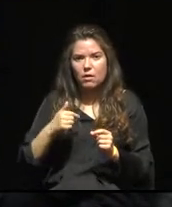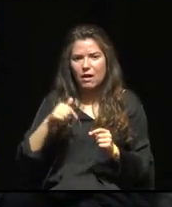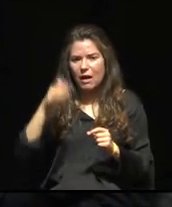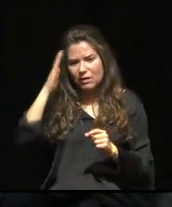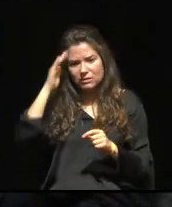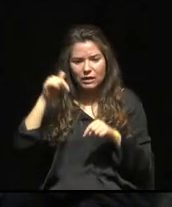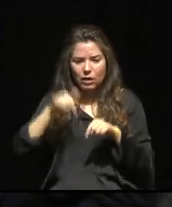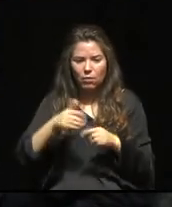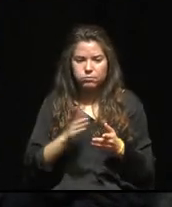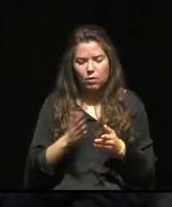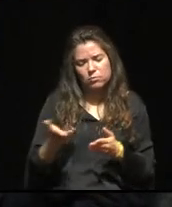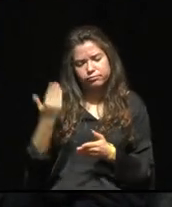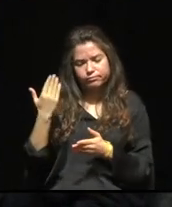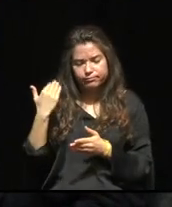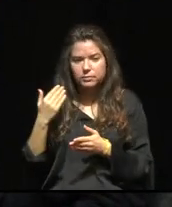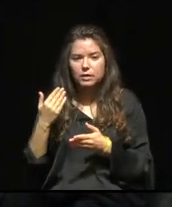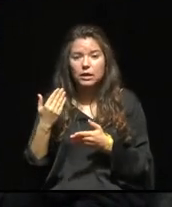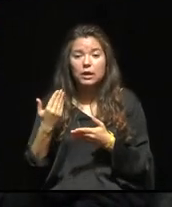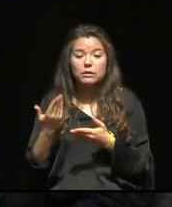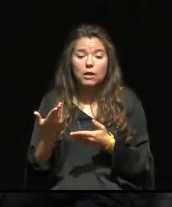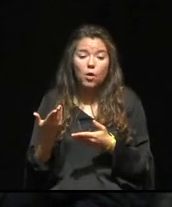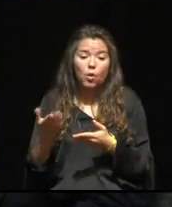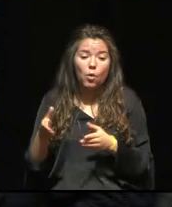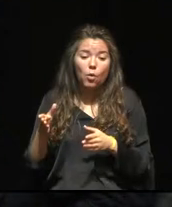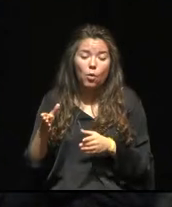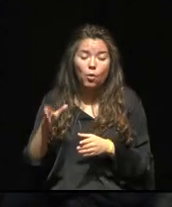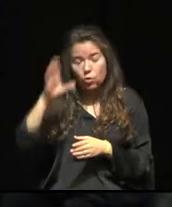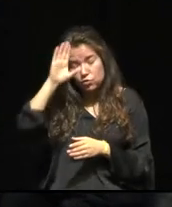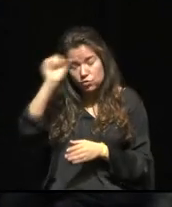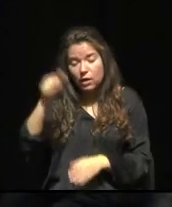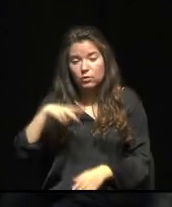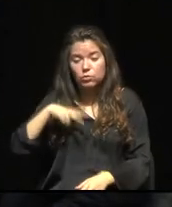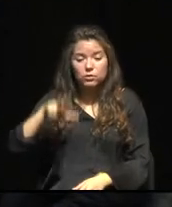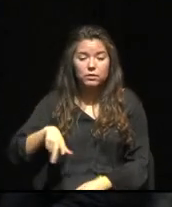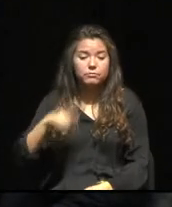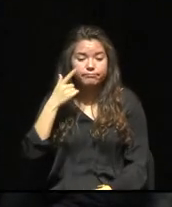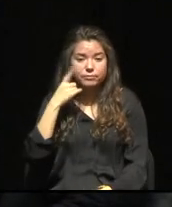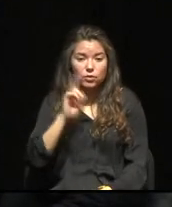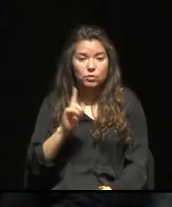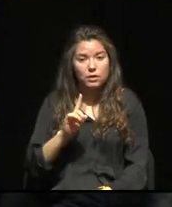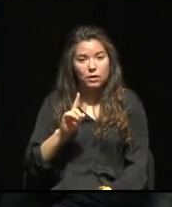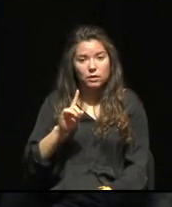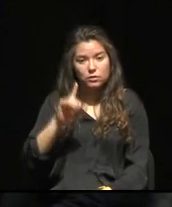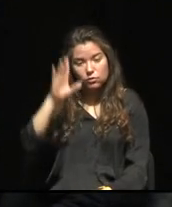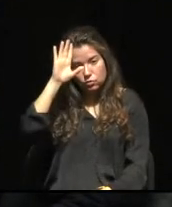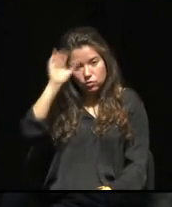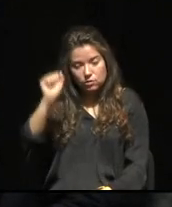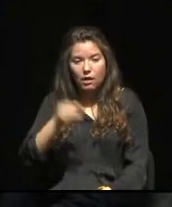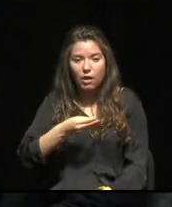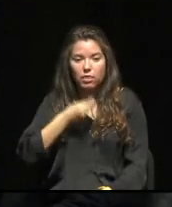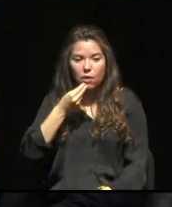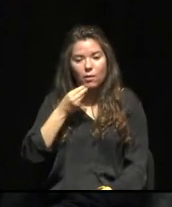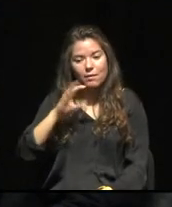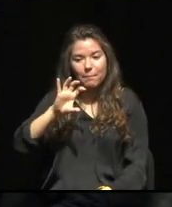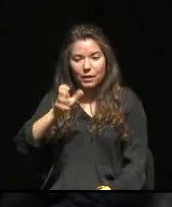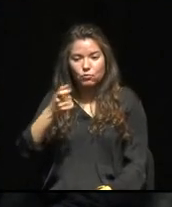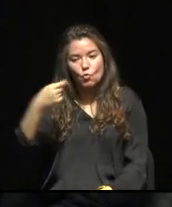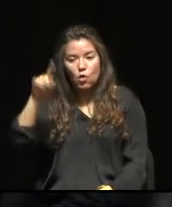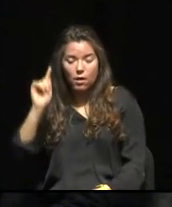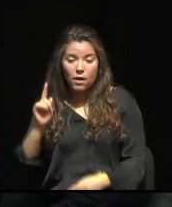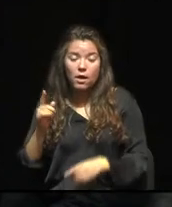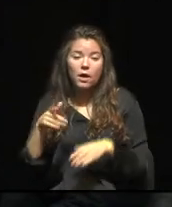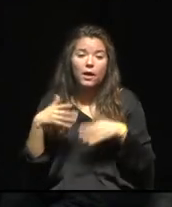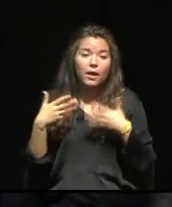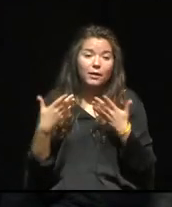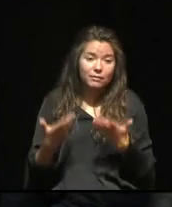neste mandato mas no mandato passado o estado português não reconhece o estado de Taiwan como eh país e como